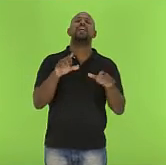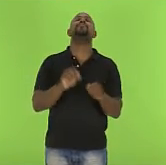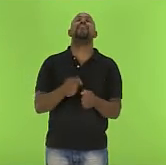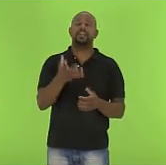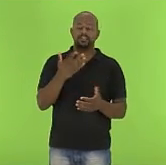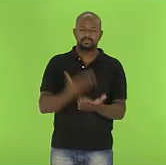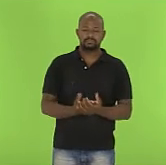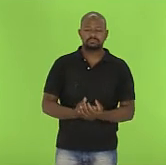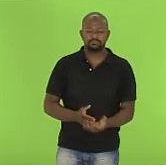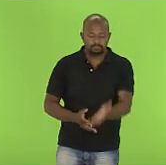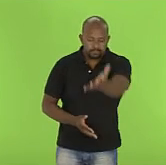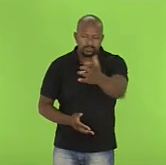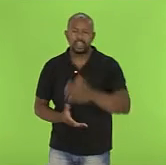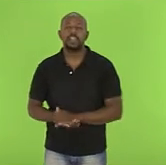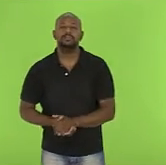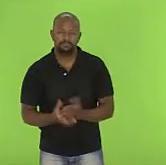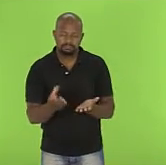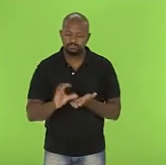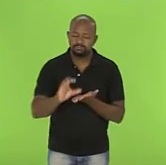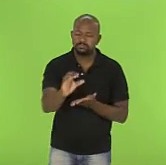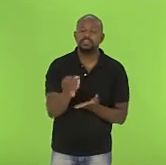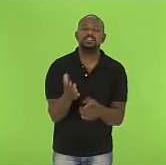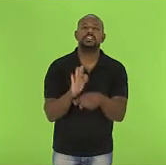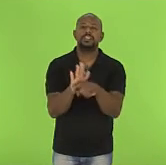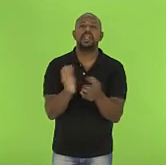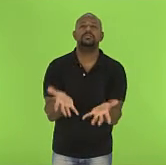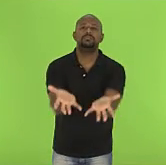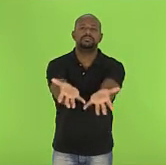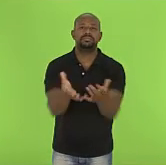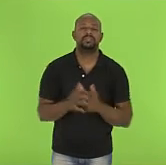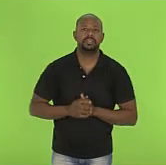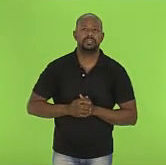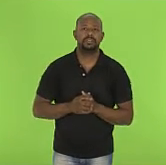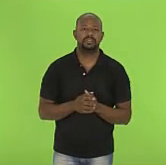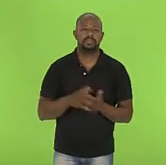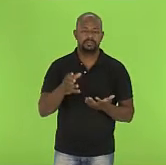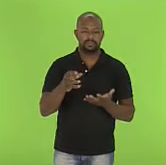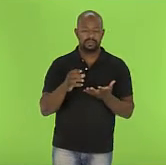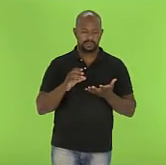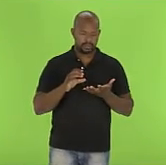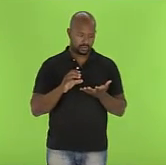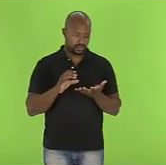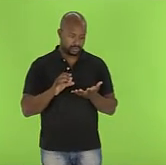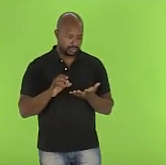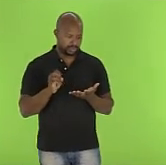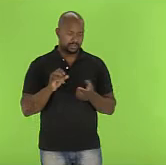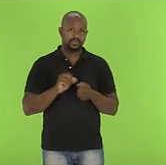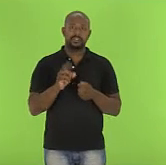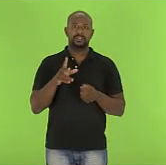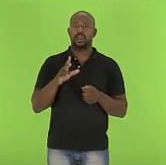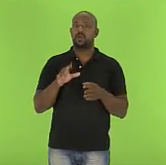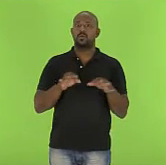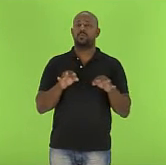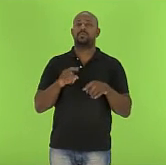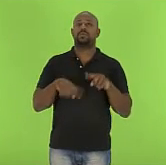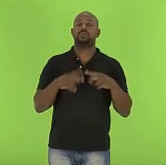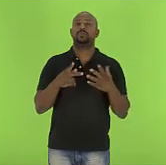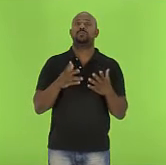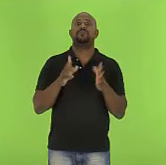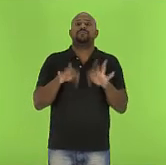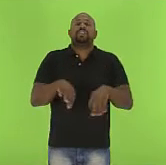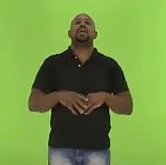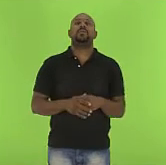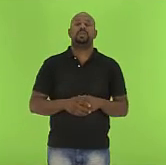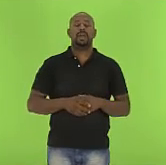lá, faz aí. Foi um incentivo inicial para a gente. E a gente fez como se a gente estivesse fazendo já o produto